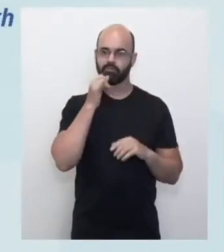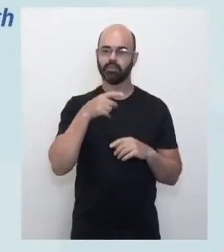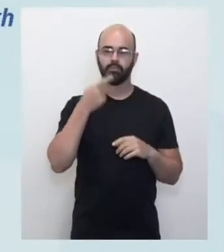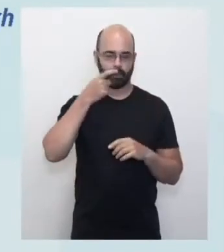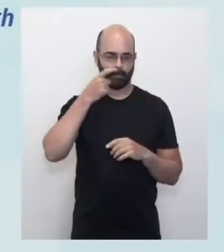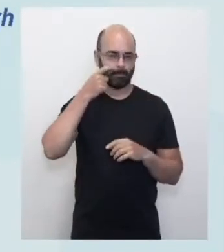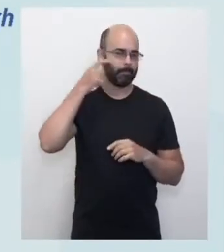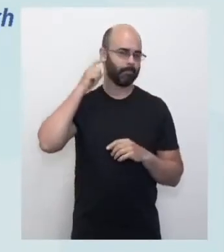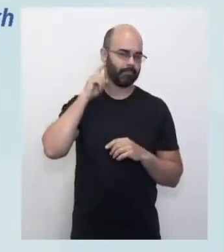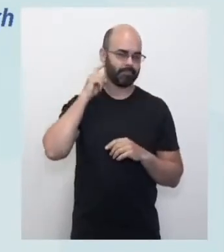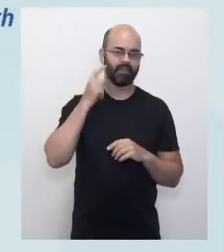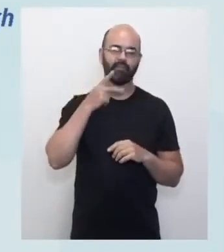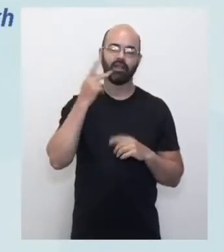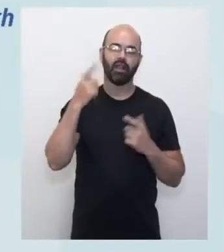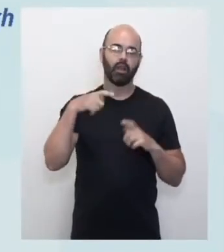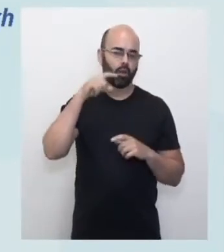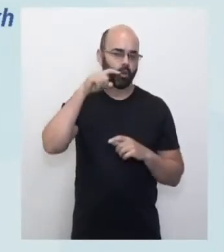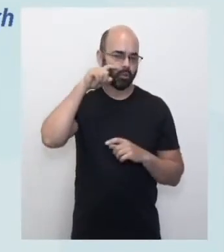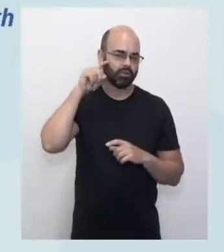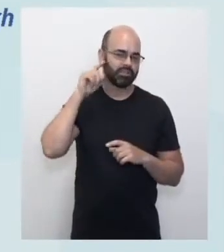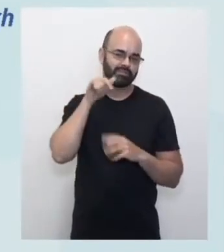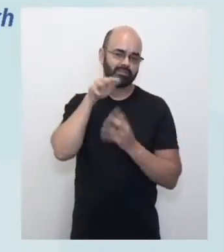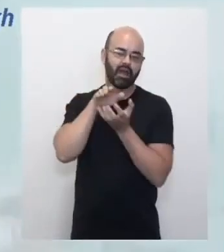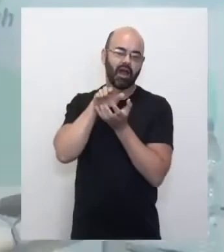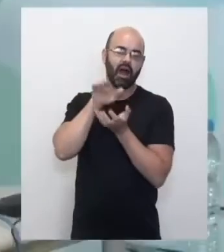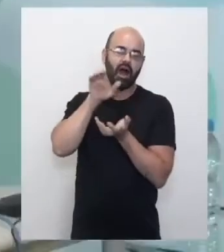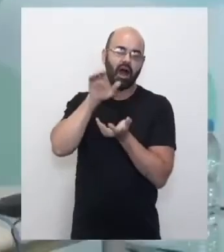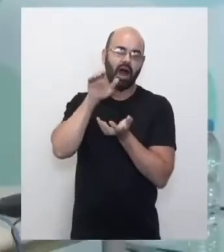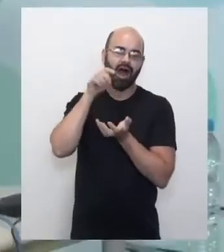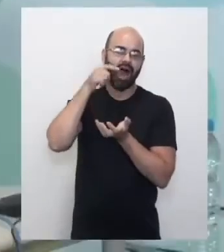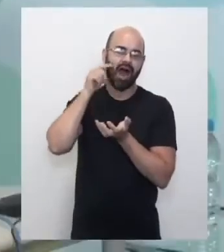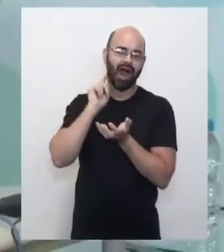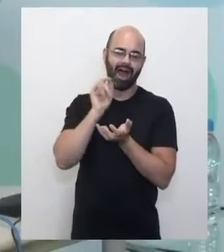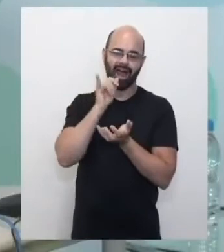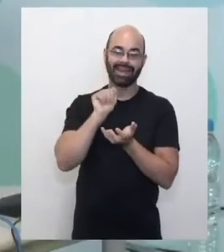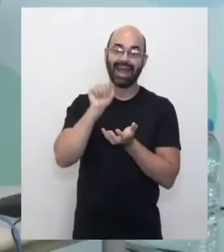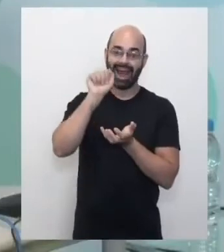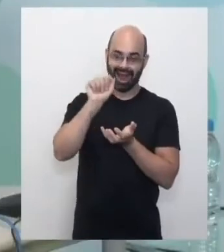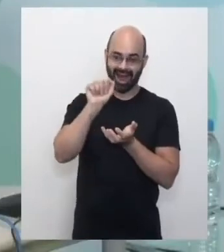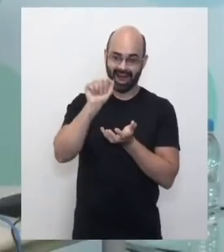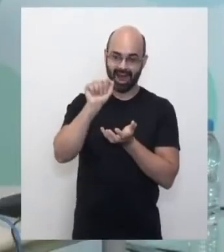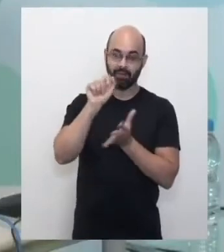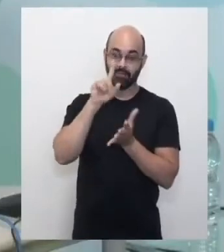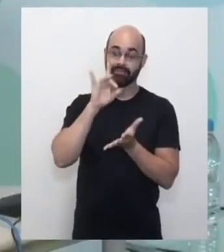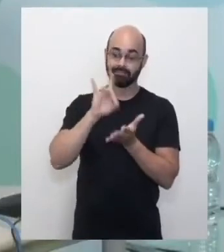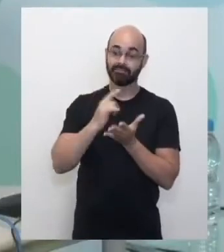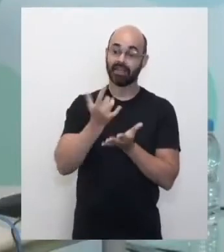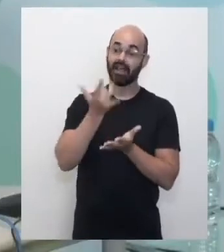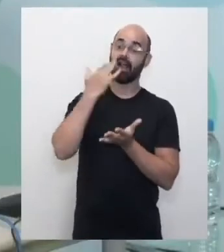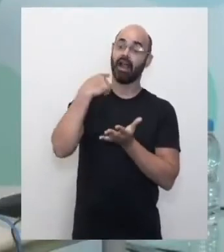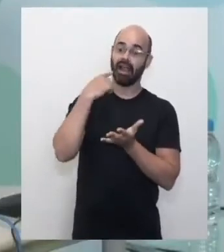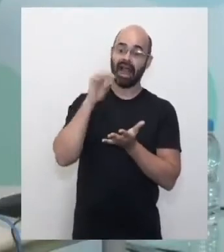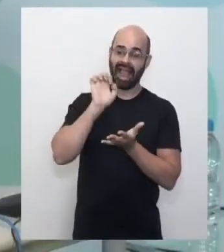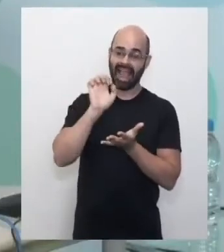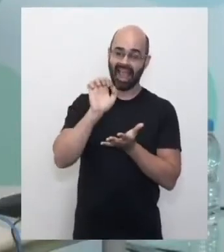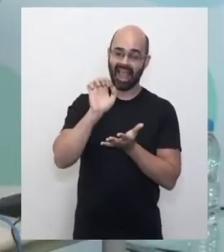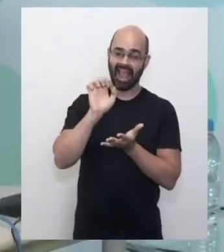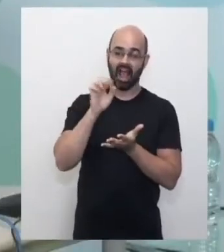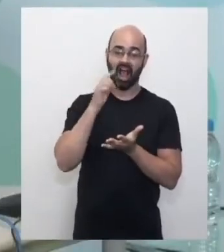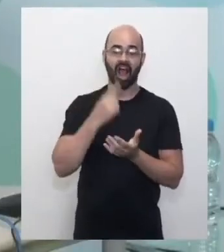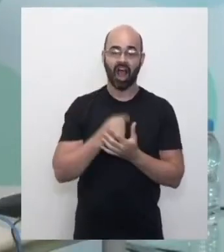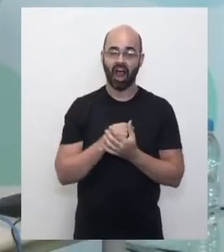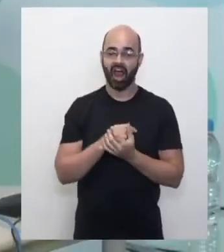articulação, a gente está falando abrir a boca para falar a letra A, mas eu solto o som da letra E. Então eu faço assim,